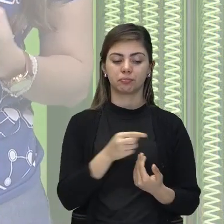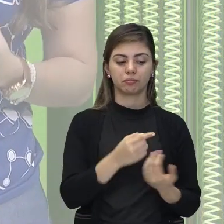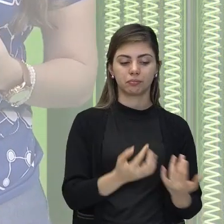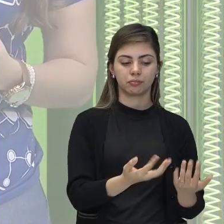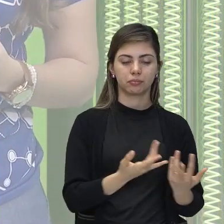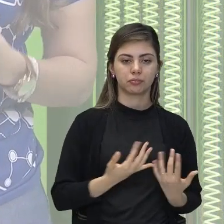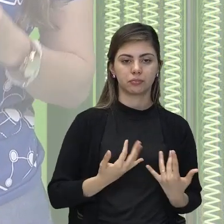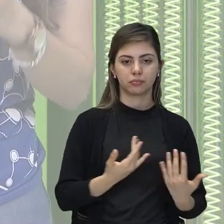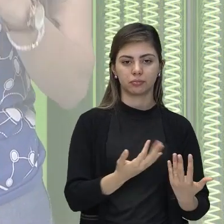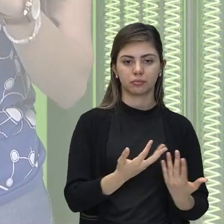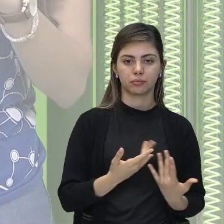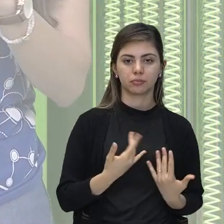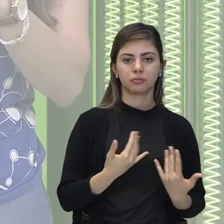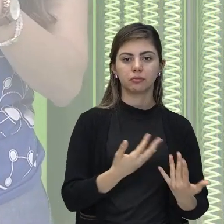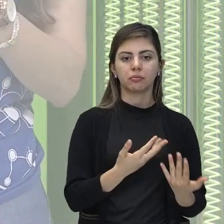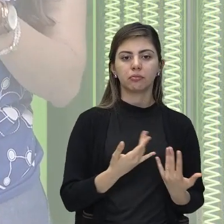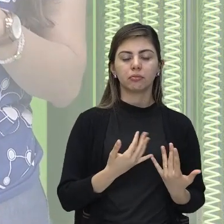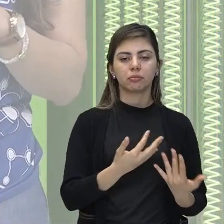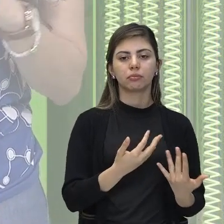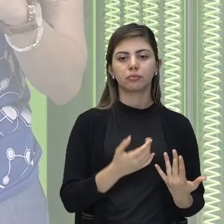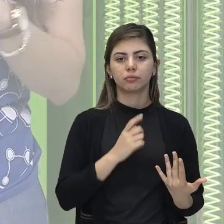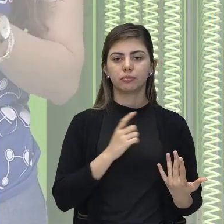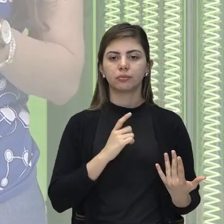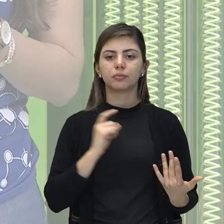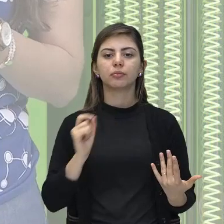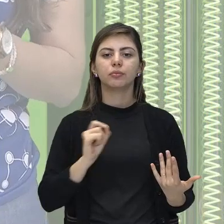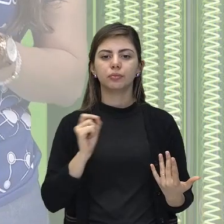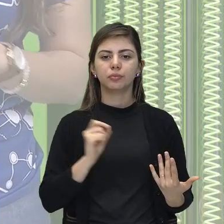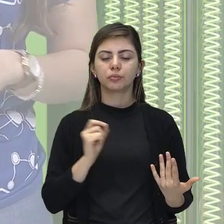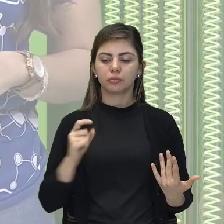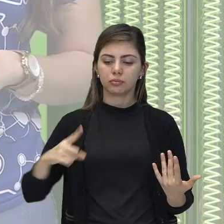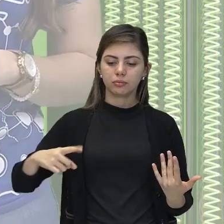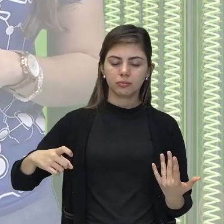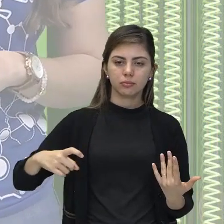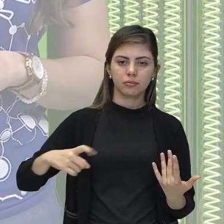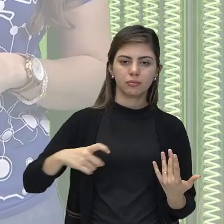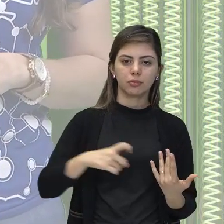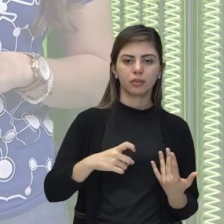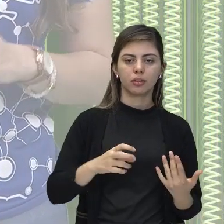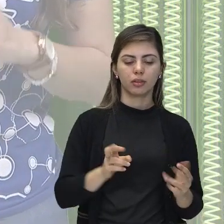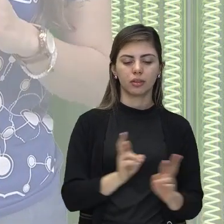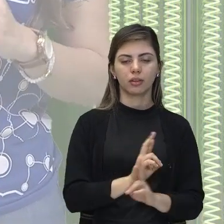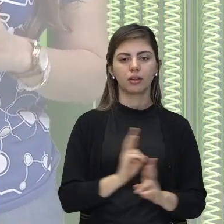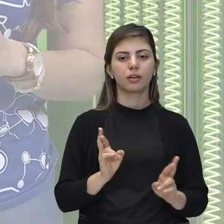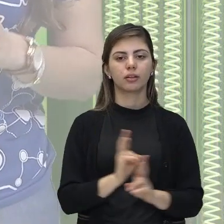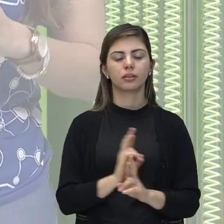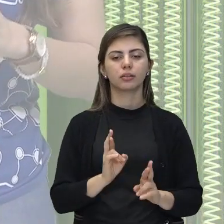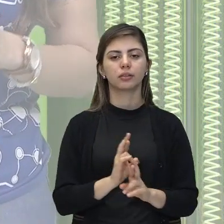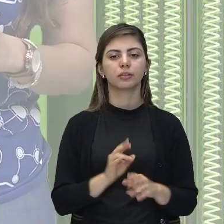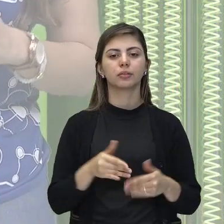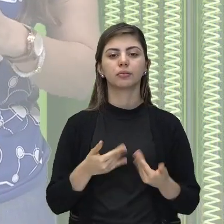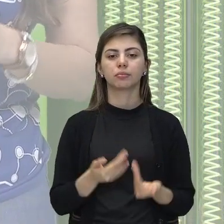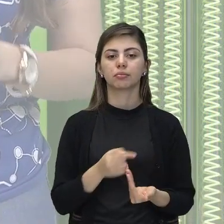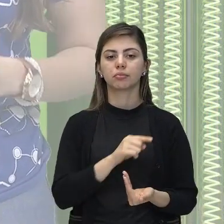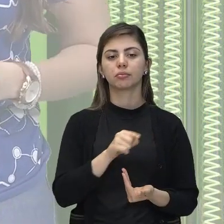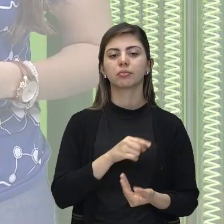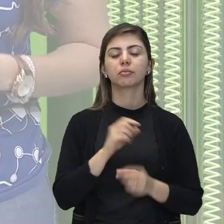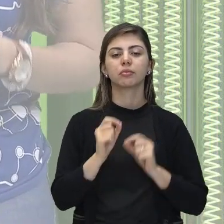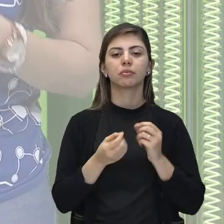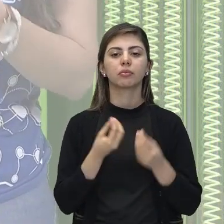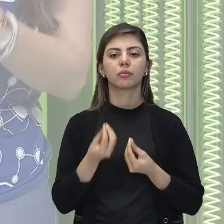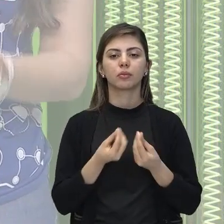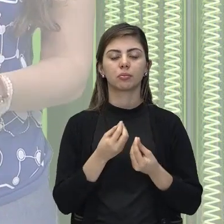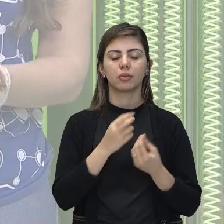e cianobactérias, quando estão em interação com os fungos, nos líquens, elas são responsáveis por